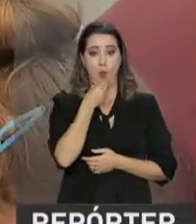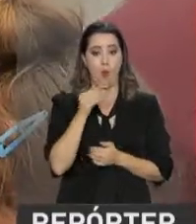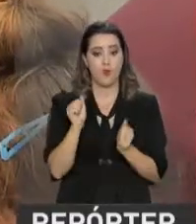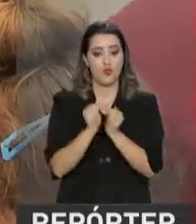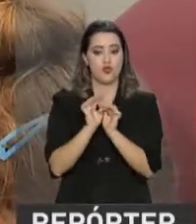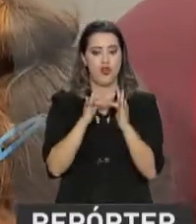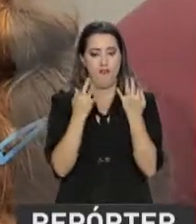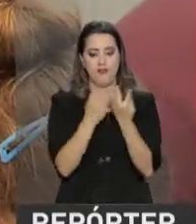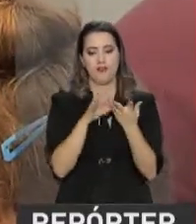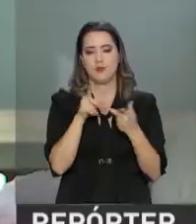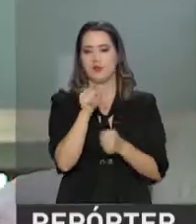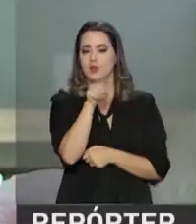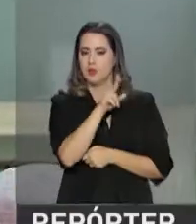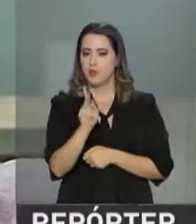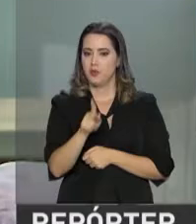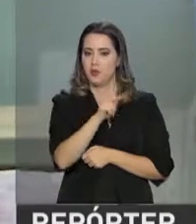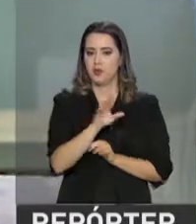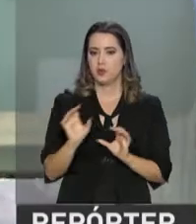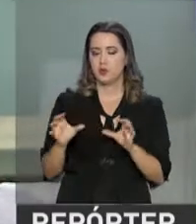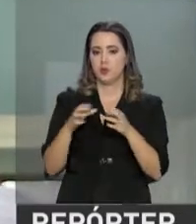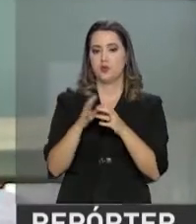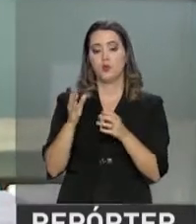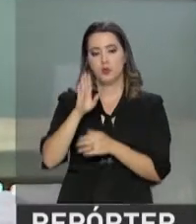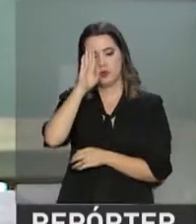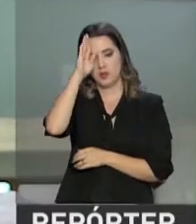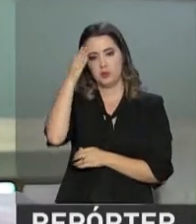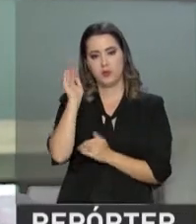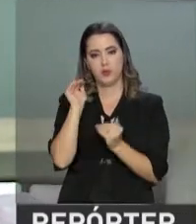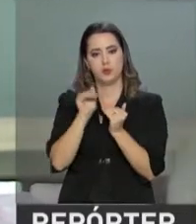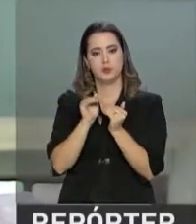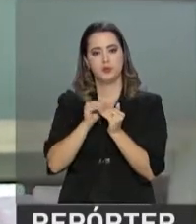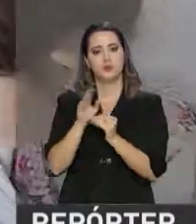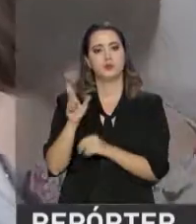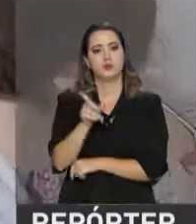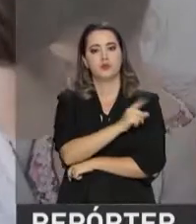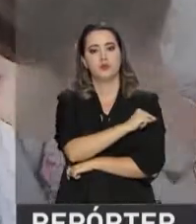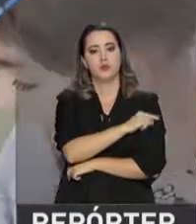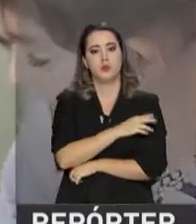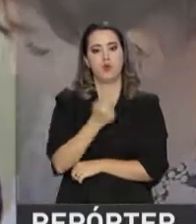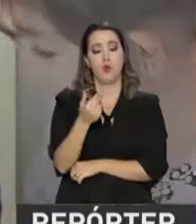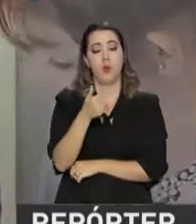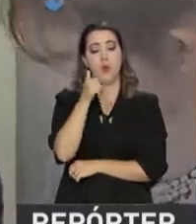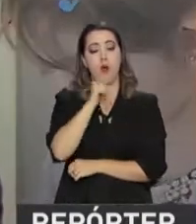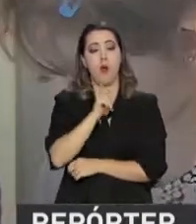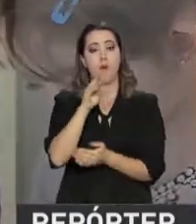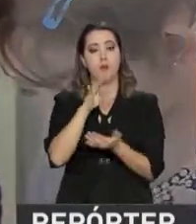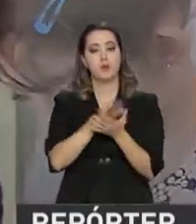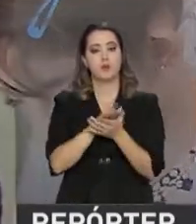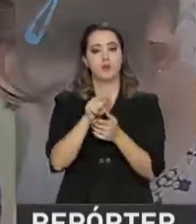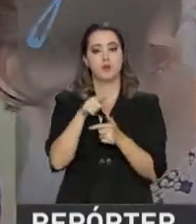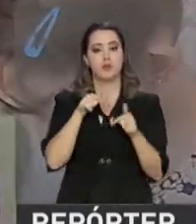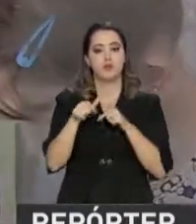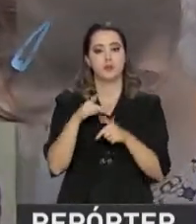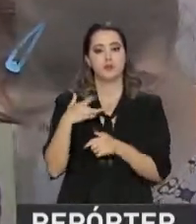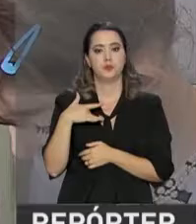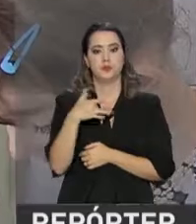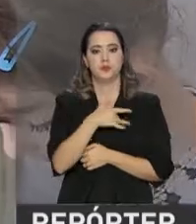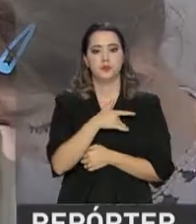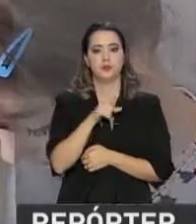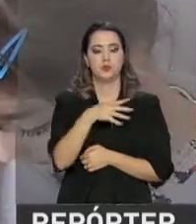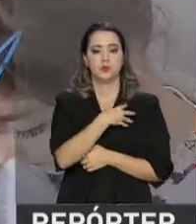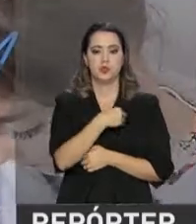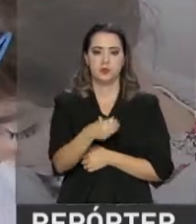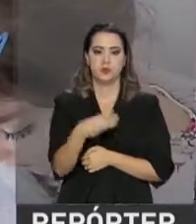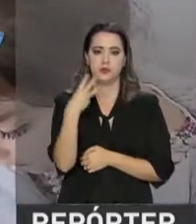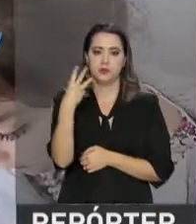inteira. Como ele é professor, está no grupo que tem prioridade para se vacinar, assim como a esposa, que trabalha na área de saúde, e a